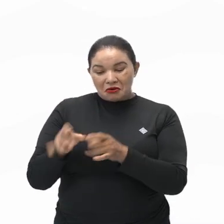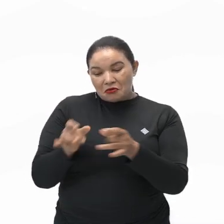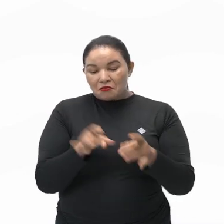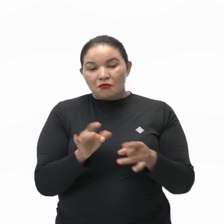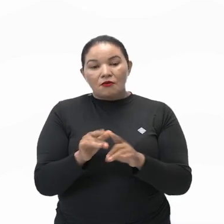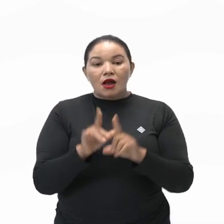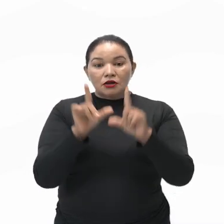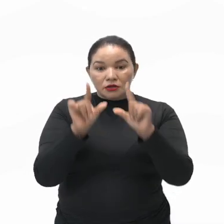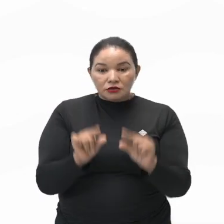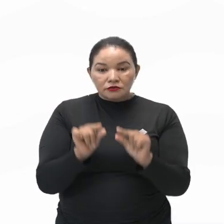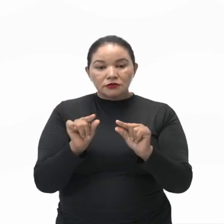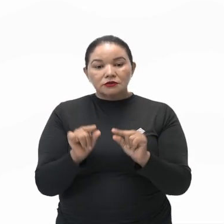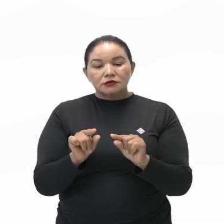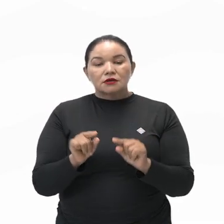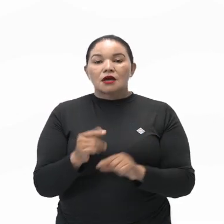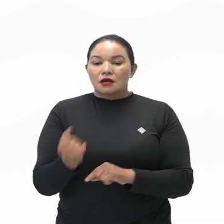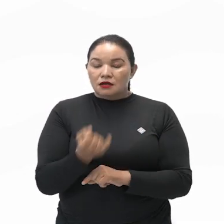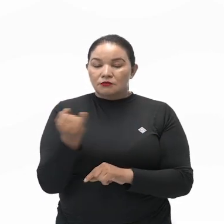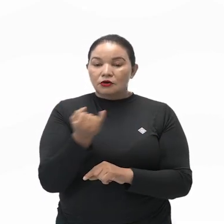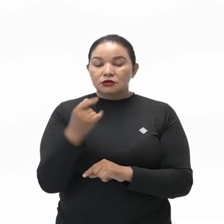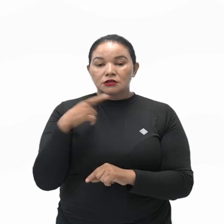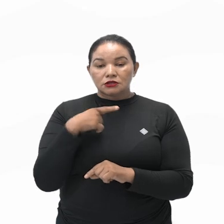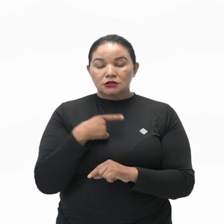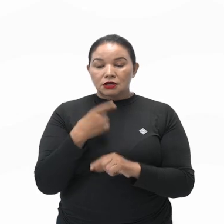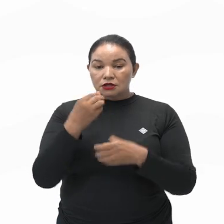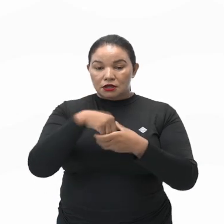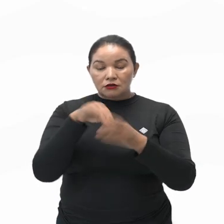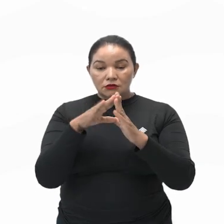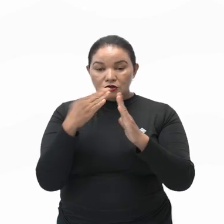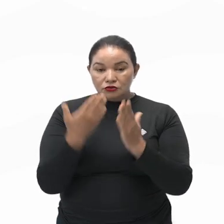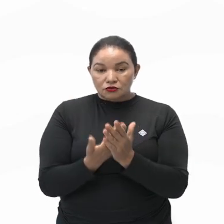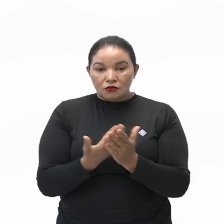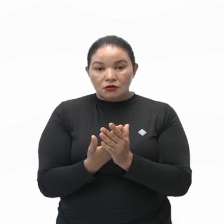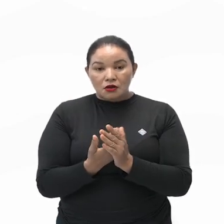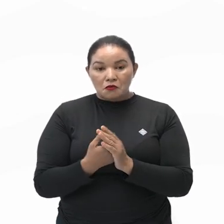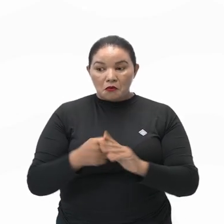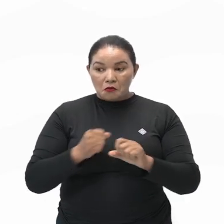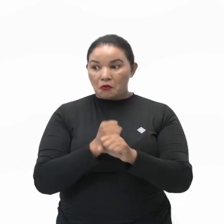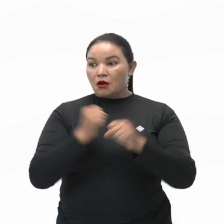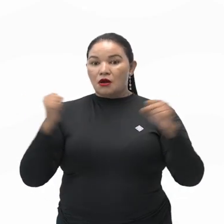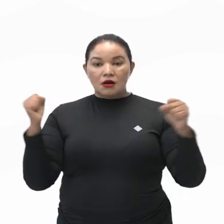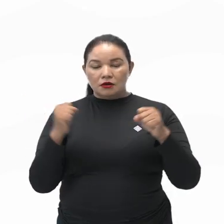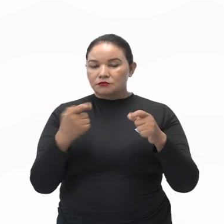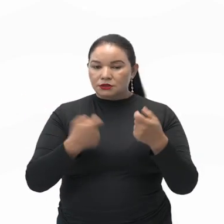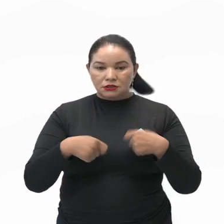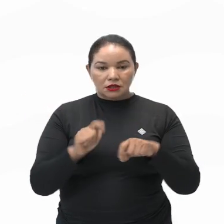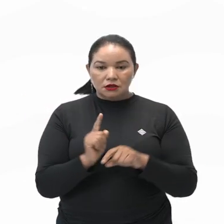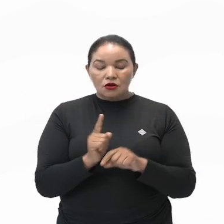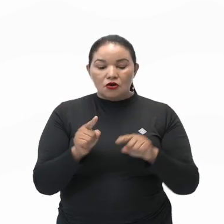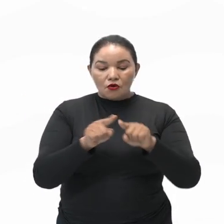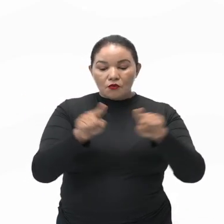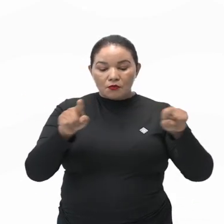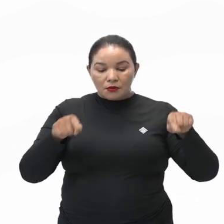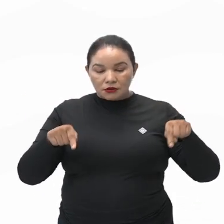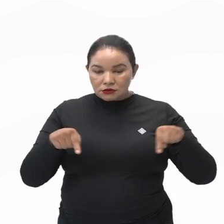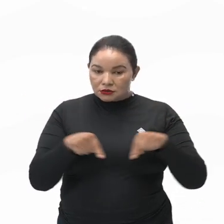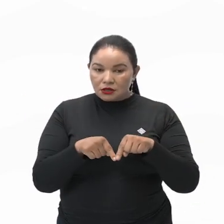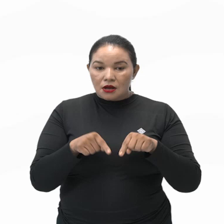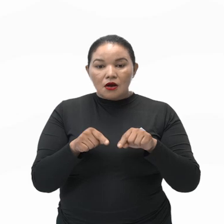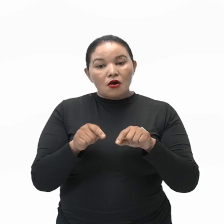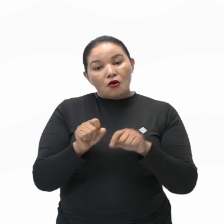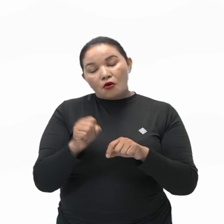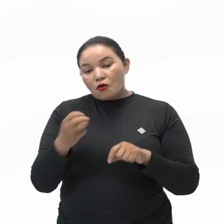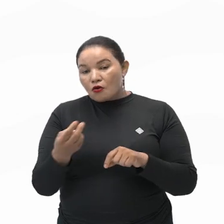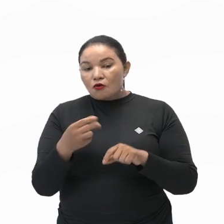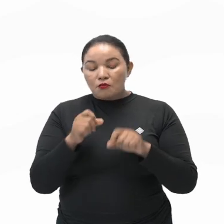ter esse laboratório nas escolas e não precisa ser algo muito grande, uma sala separada para isso. Pode ser realmente